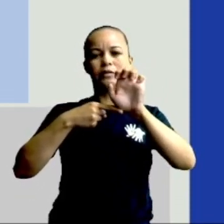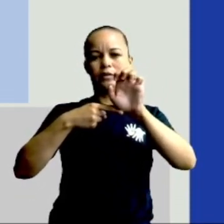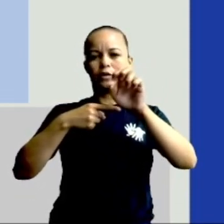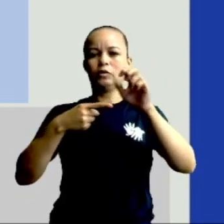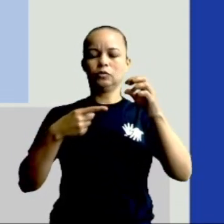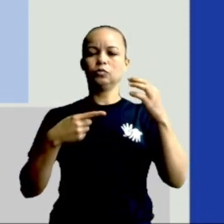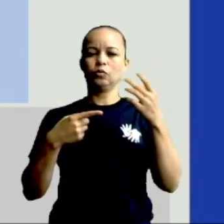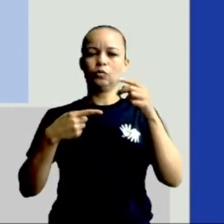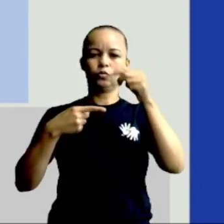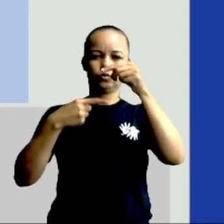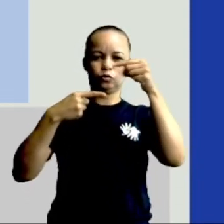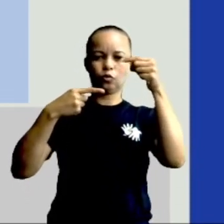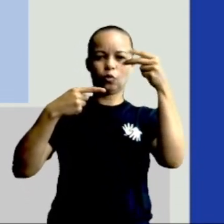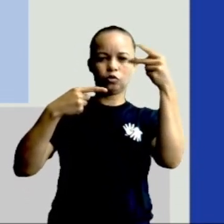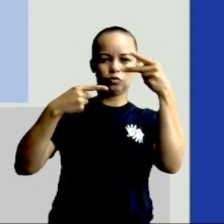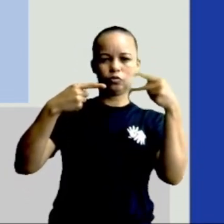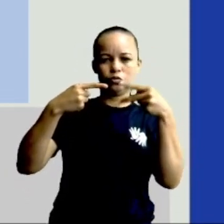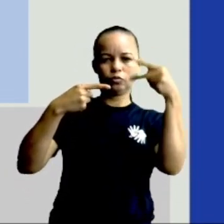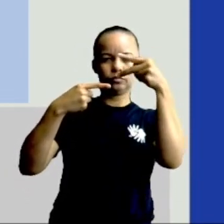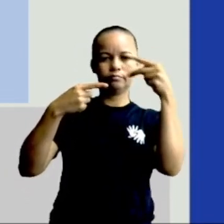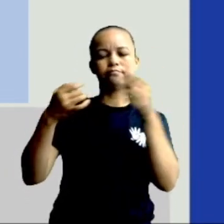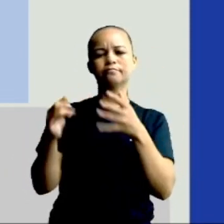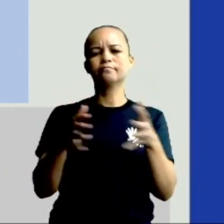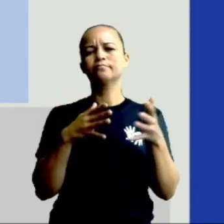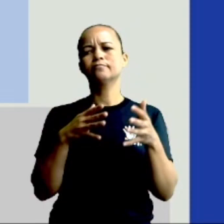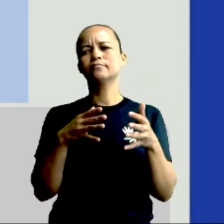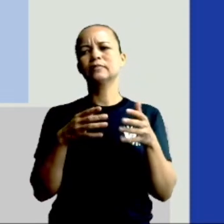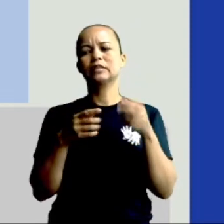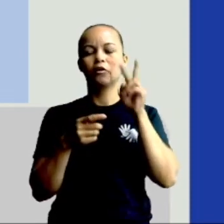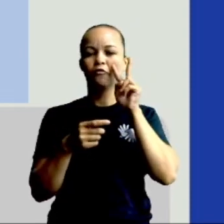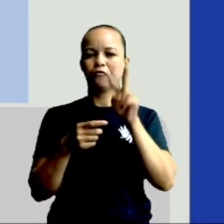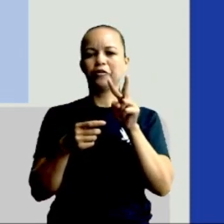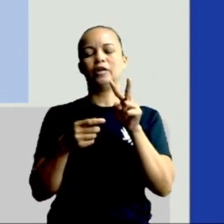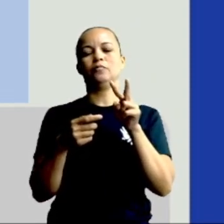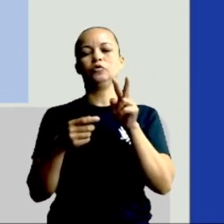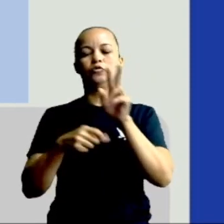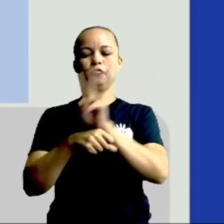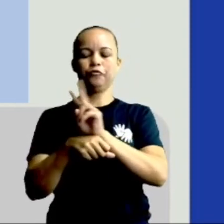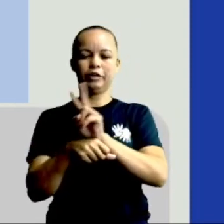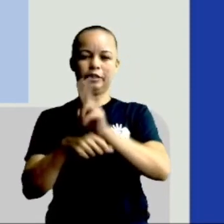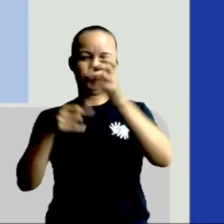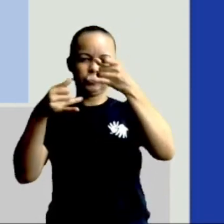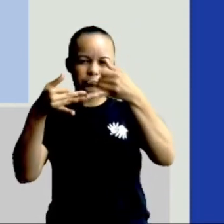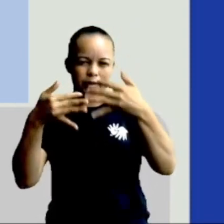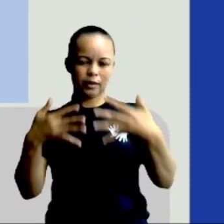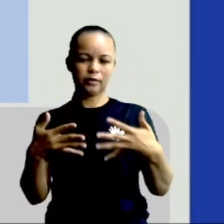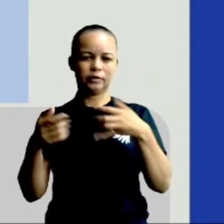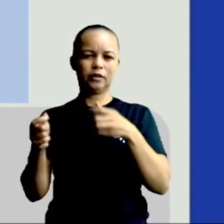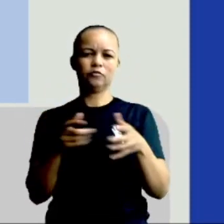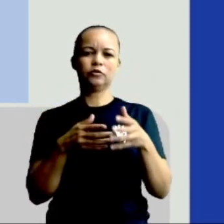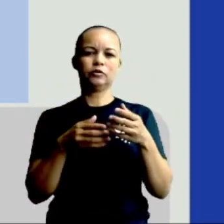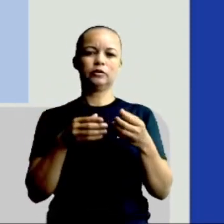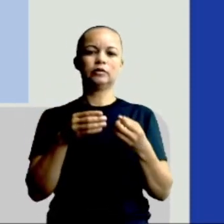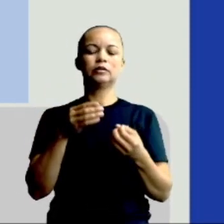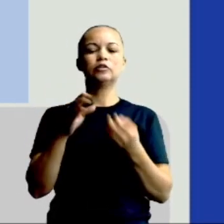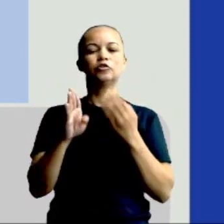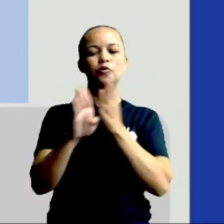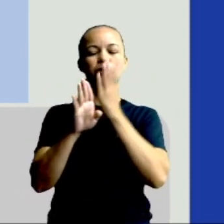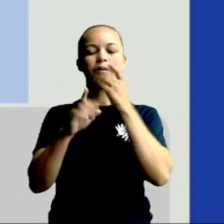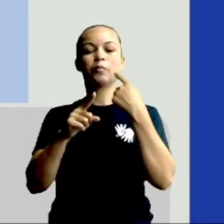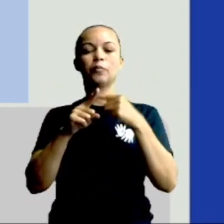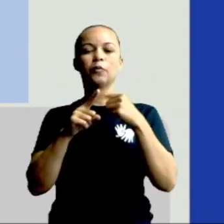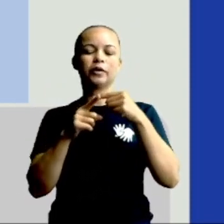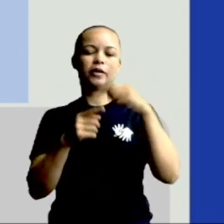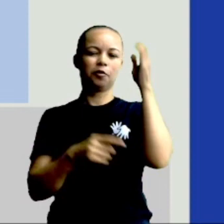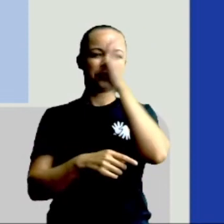dos trópicos, né, de Câncer e de Capricórnio. Vimos o vídeo explicativo, né? Descobrimos por que o Brasil é chamado de um país